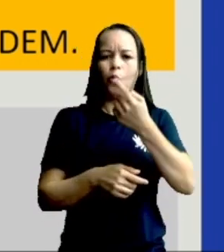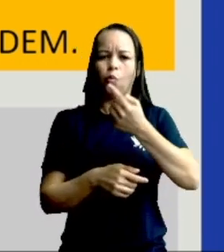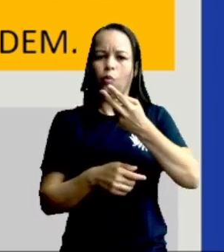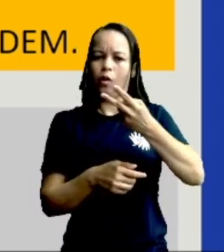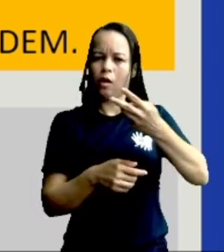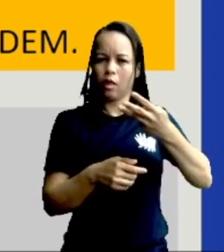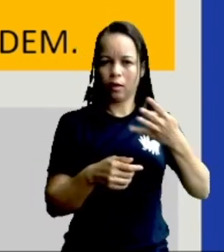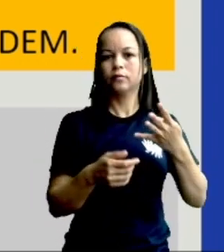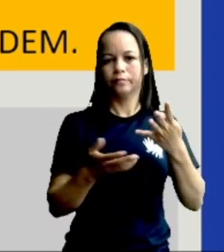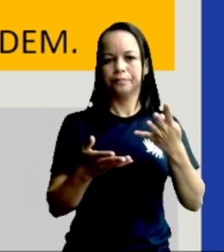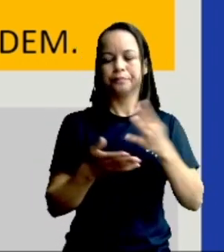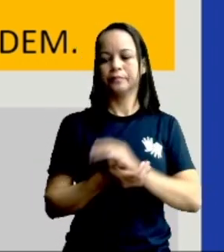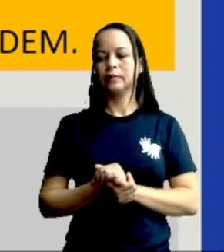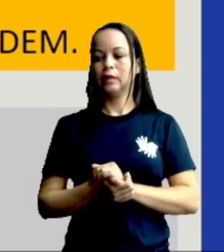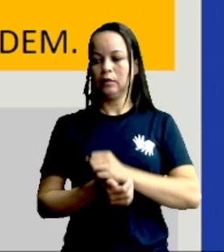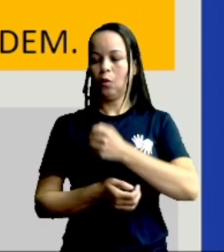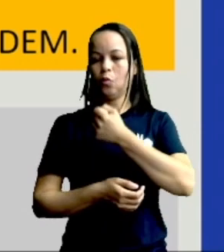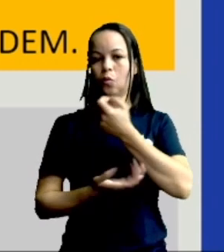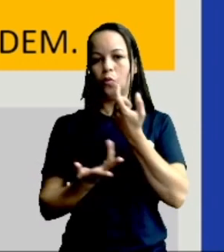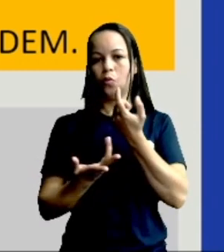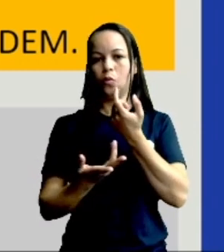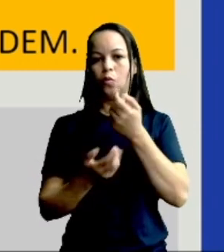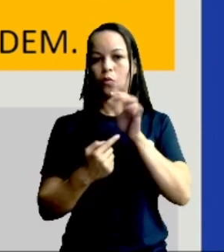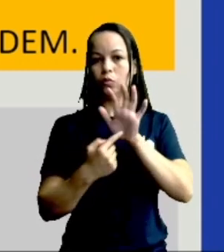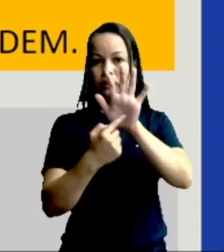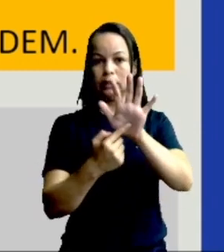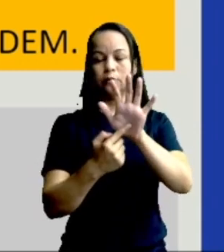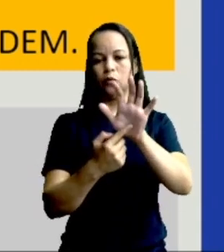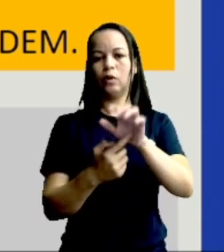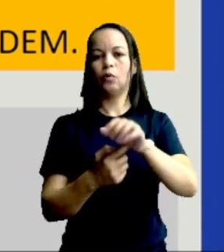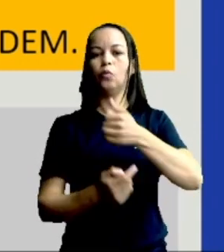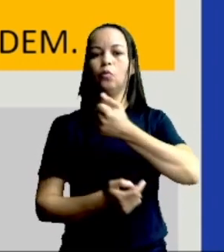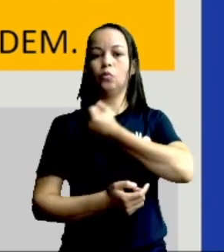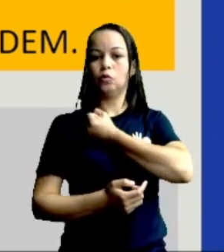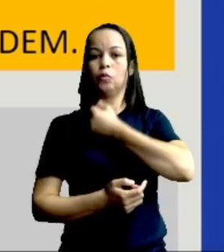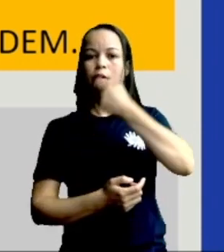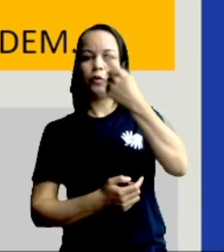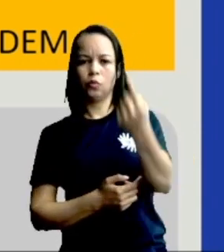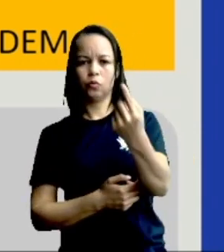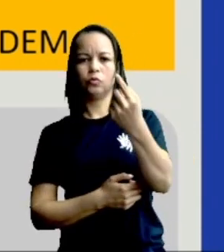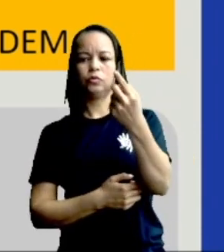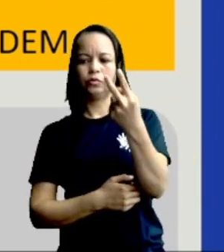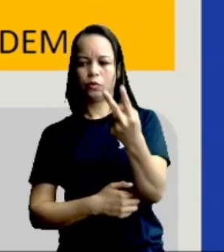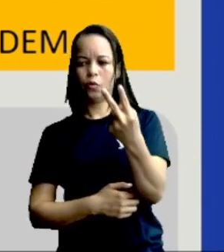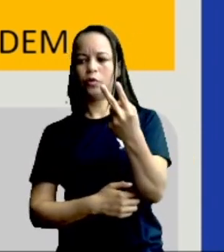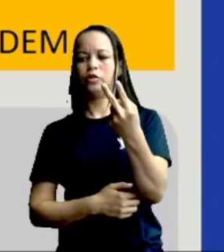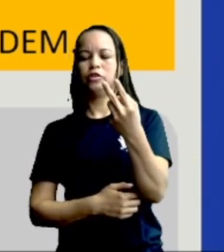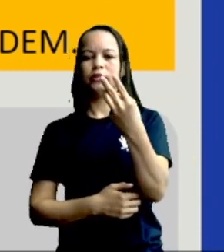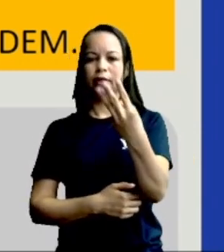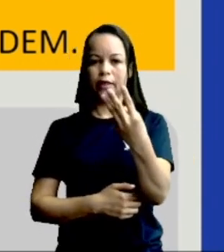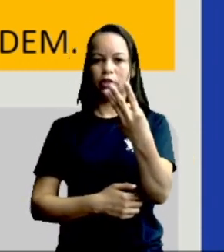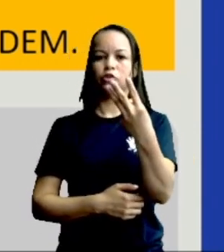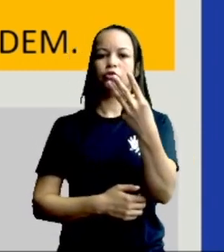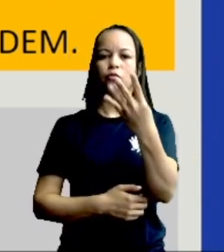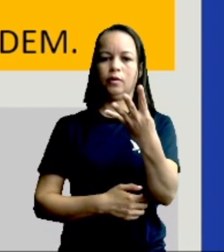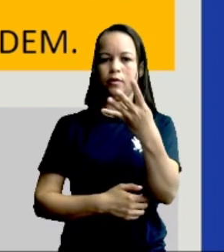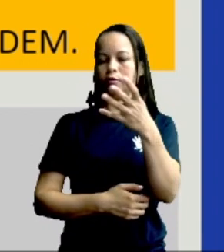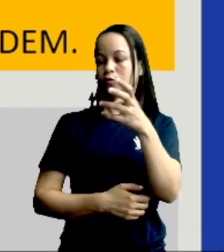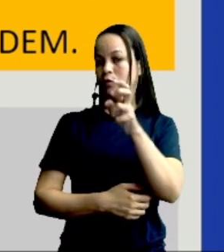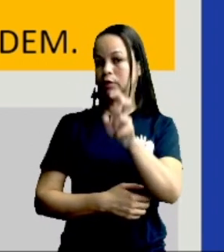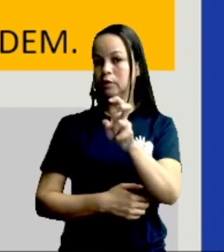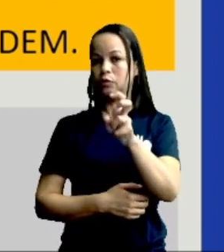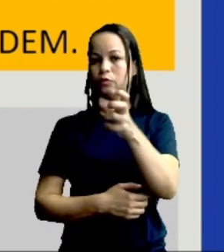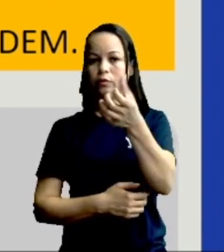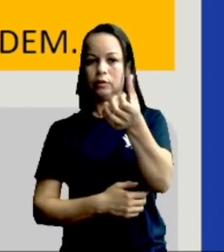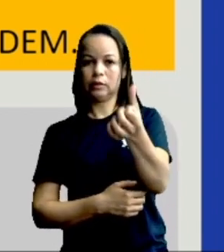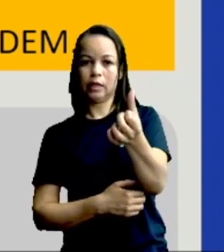ó, o símbolo ali é o 1, né? E ele tem um nome, número 1, 2, 3, 4,